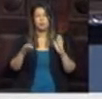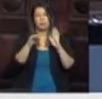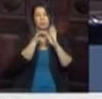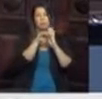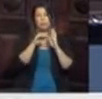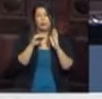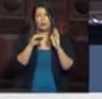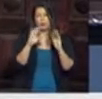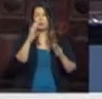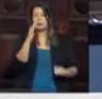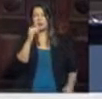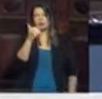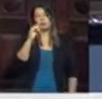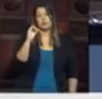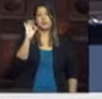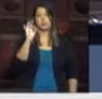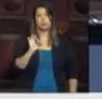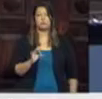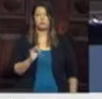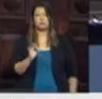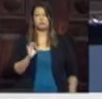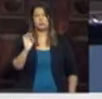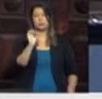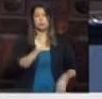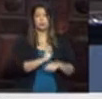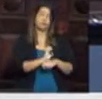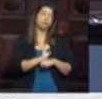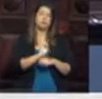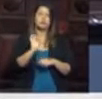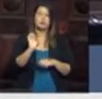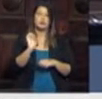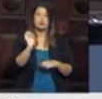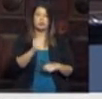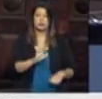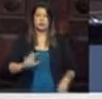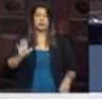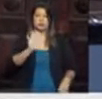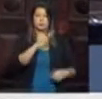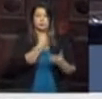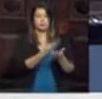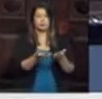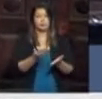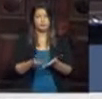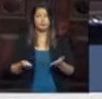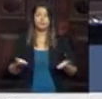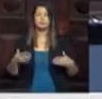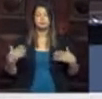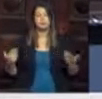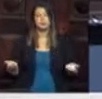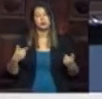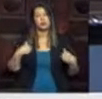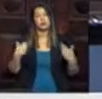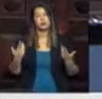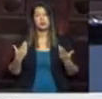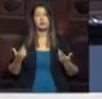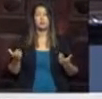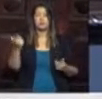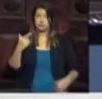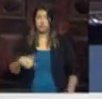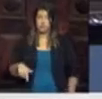a 10% daquilo que os estados perderam. Então, eu queria mais uma vez trazer isso à